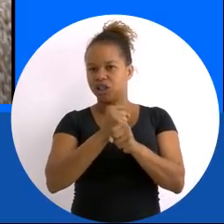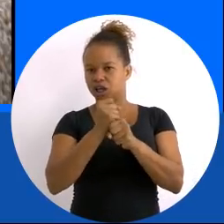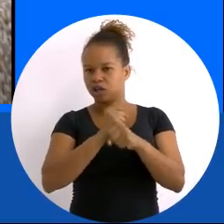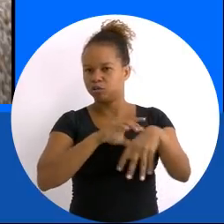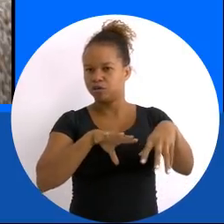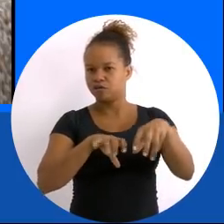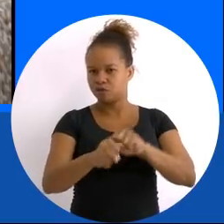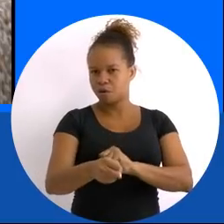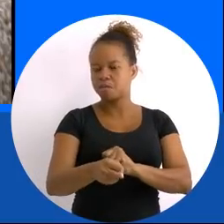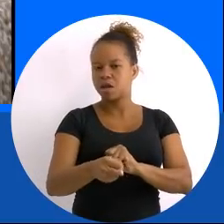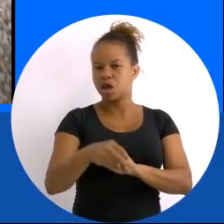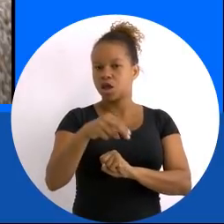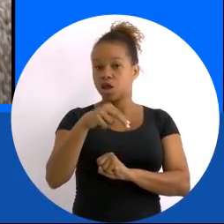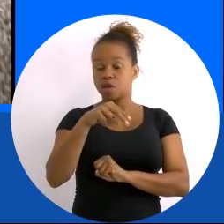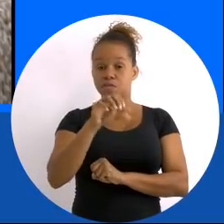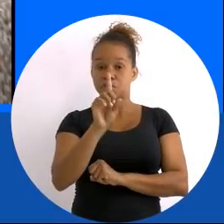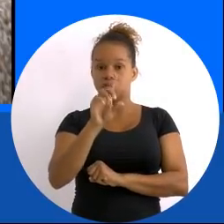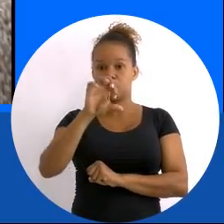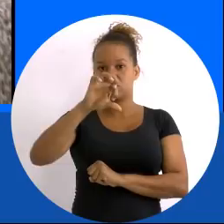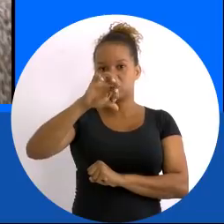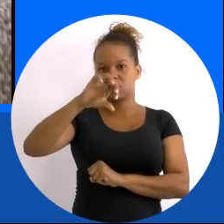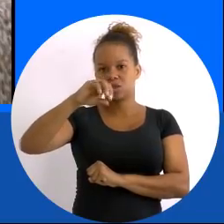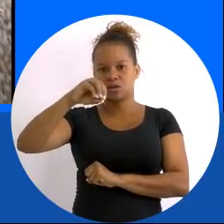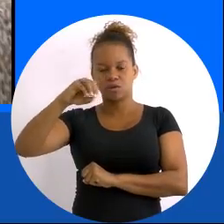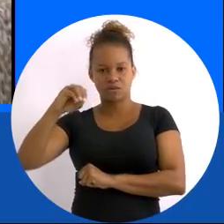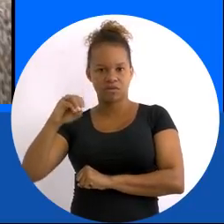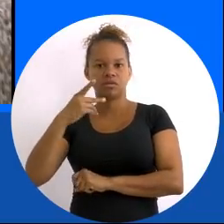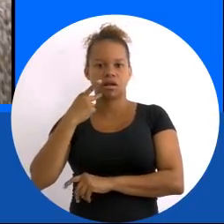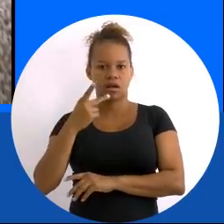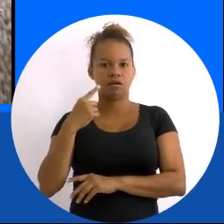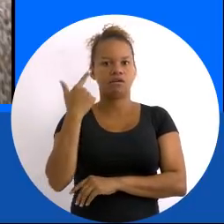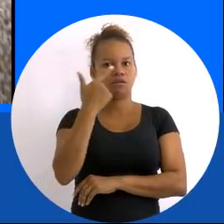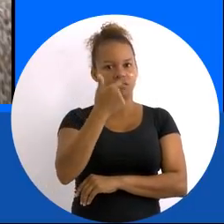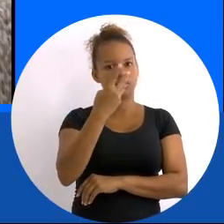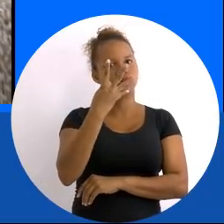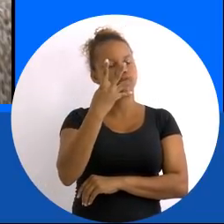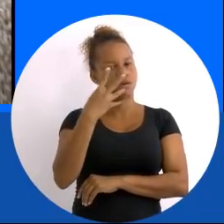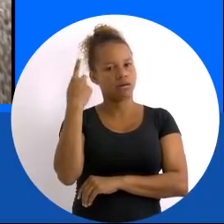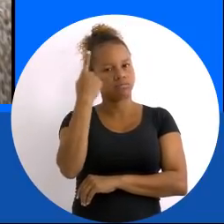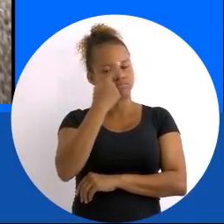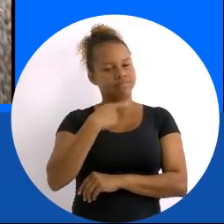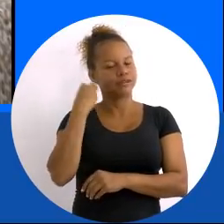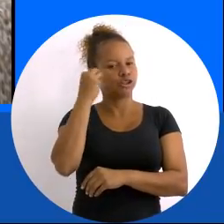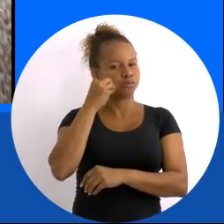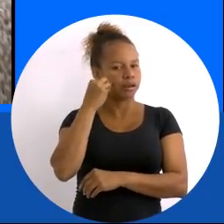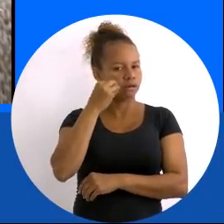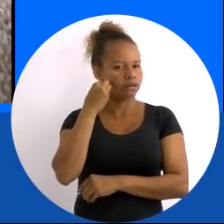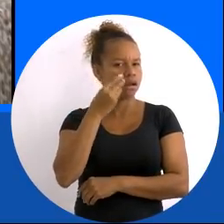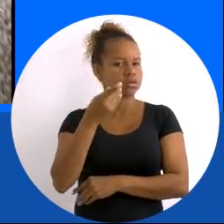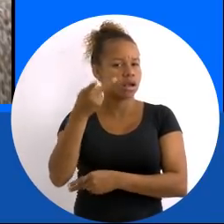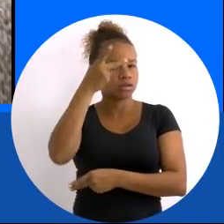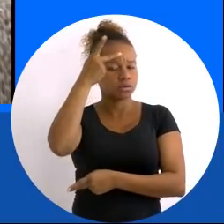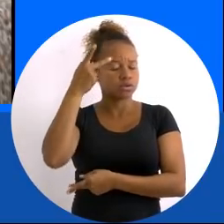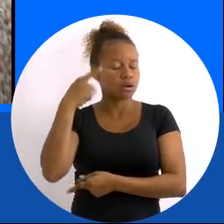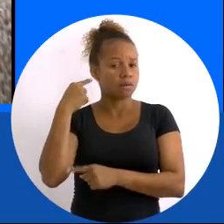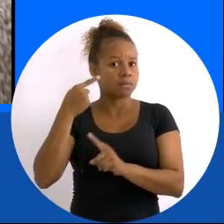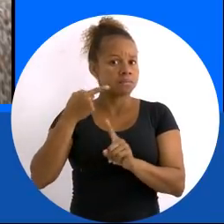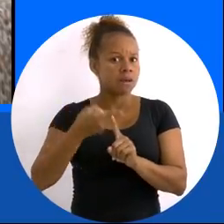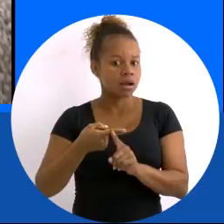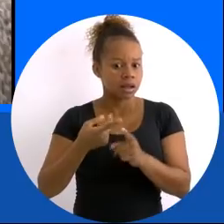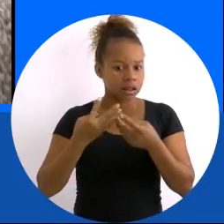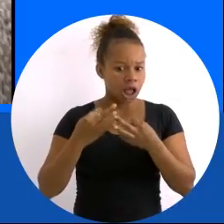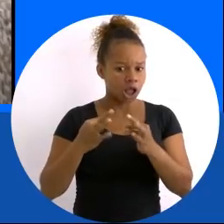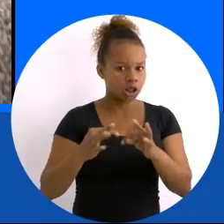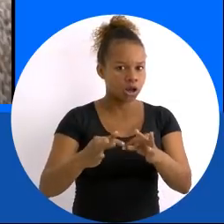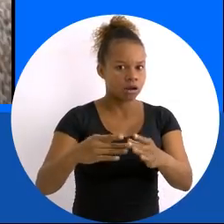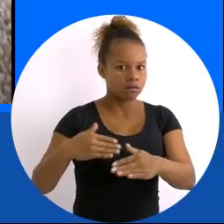me formei em 90, né? Então aí são 24 anos de experiência e as pessoas veem, quanto mais a tecnologia